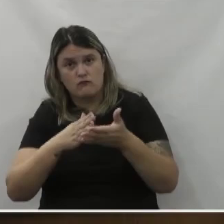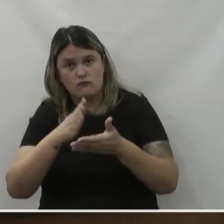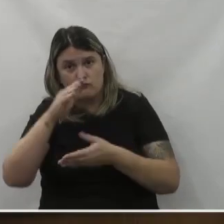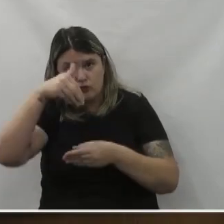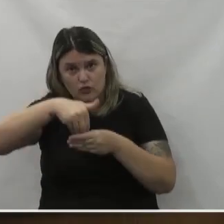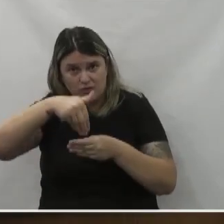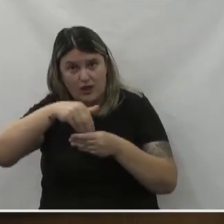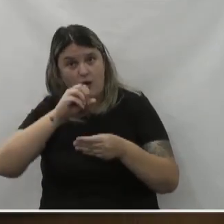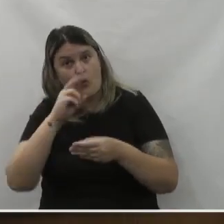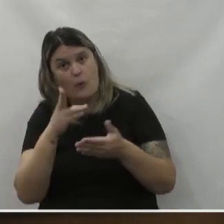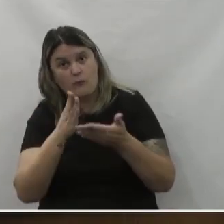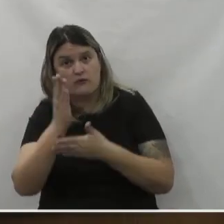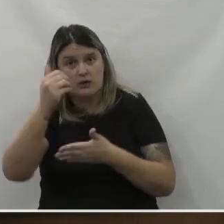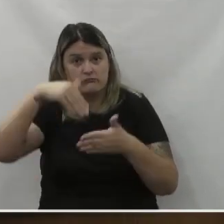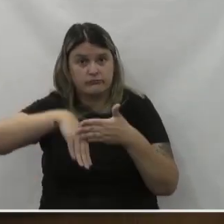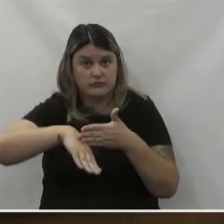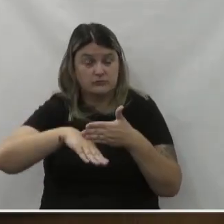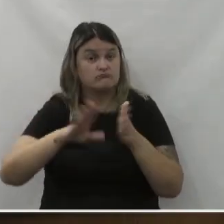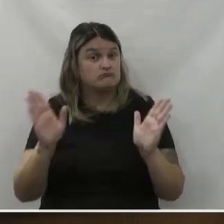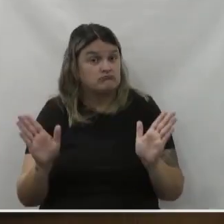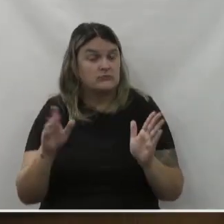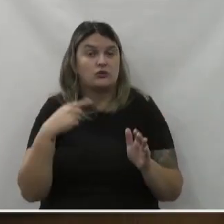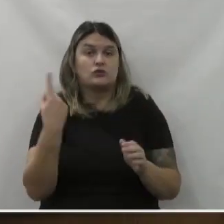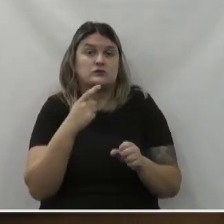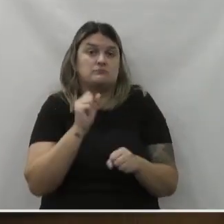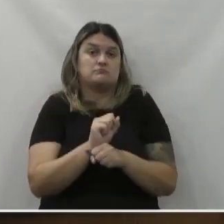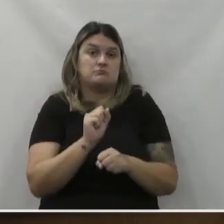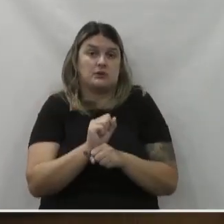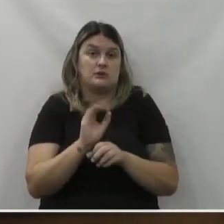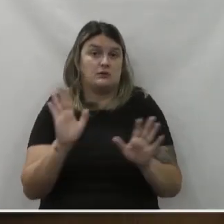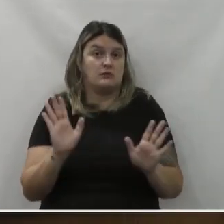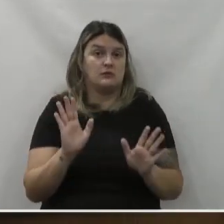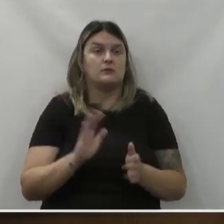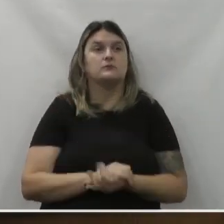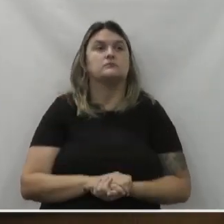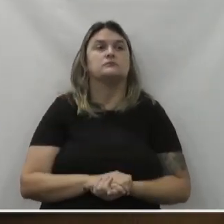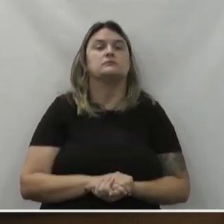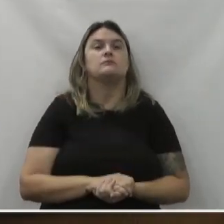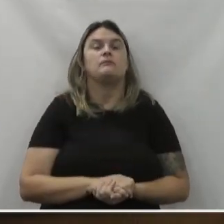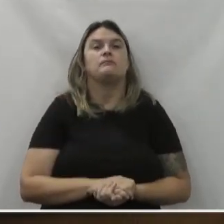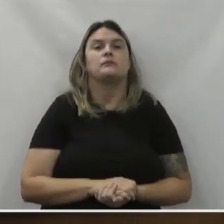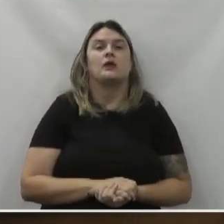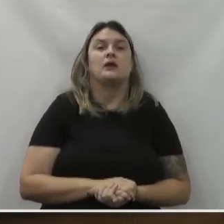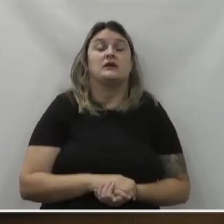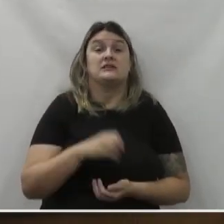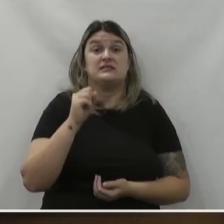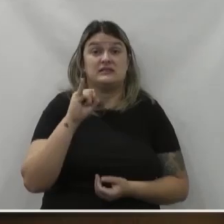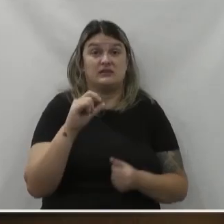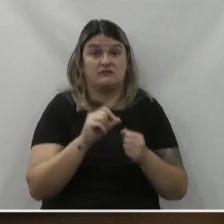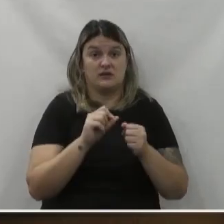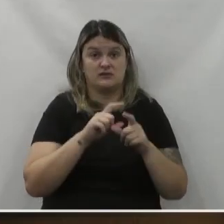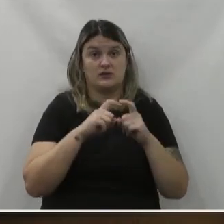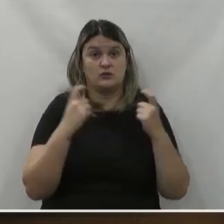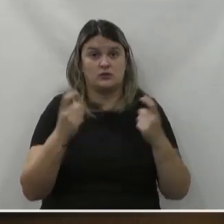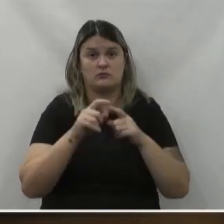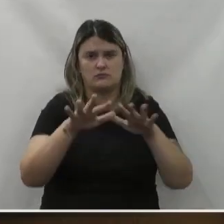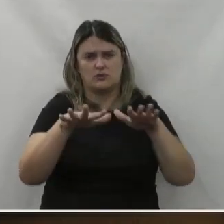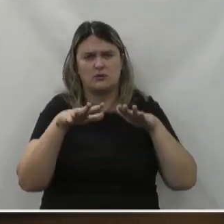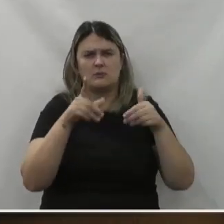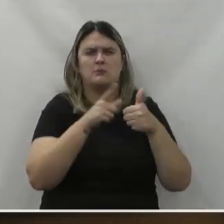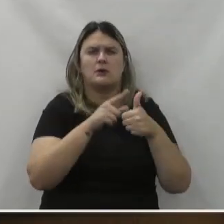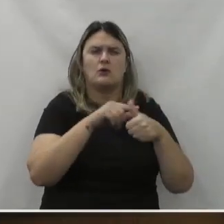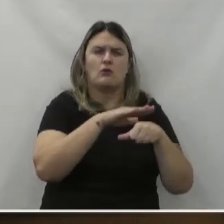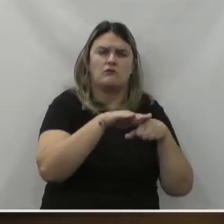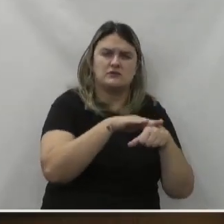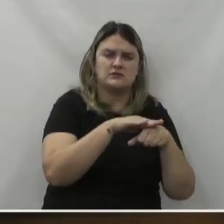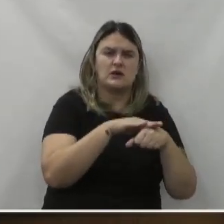né? Enfim, é isso que nós esperamos, né? Que nós fazemos uma audiência pública, vamos conversar com o